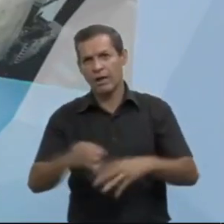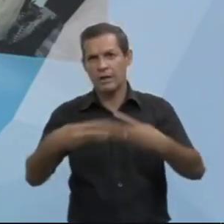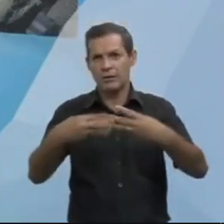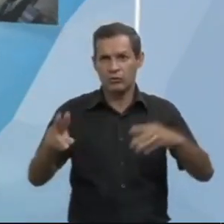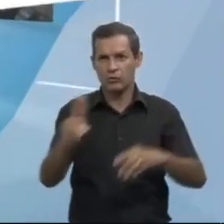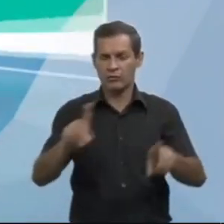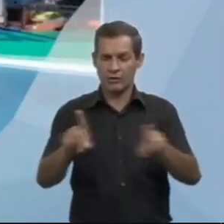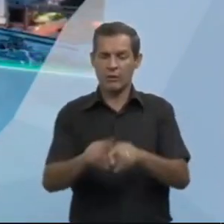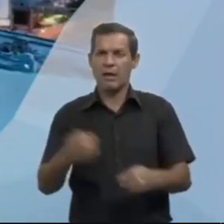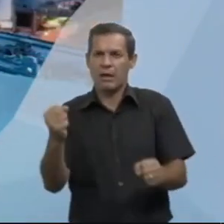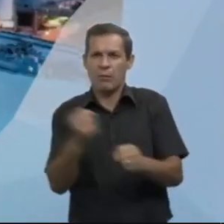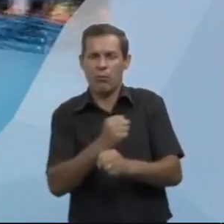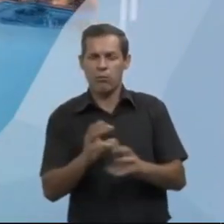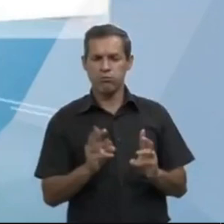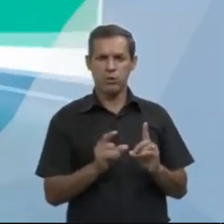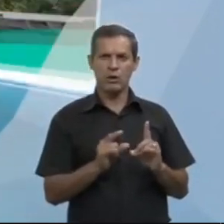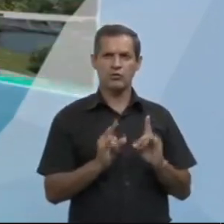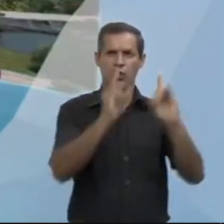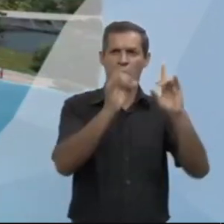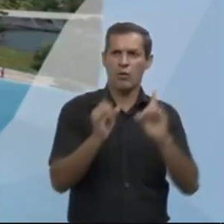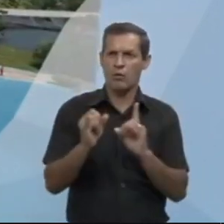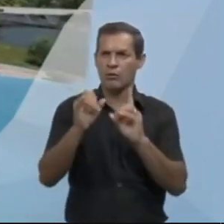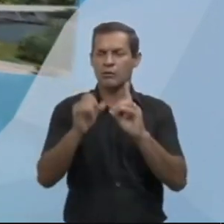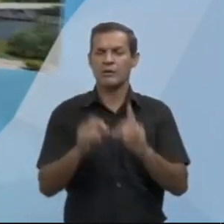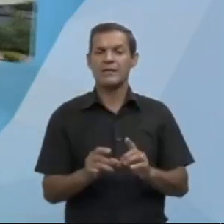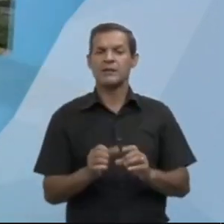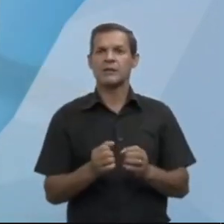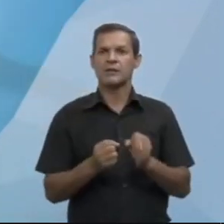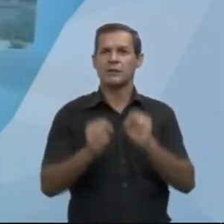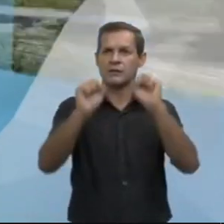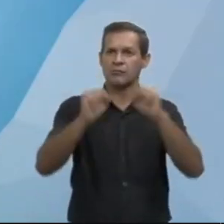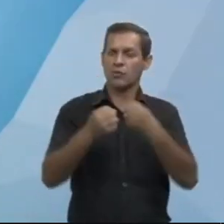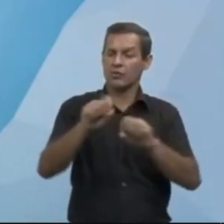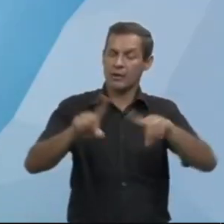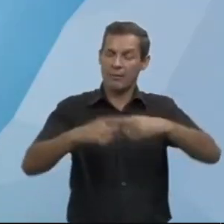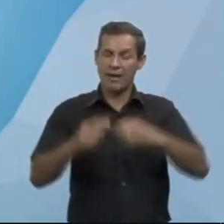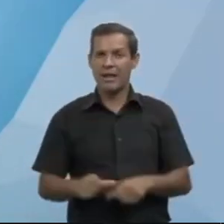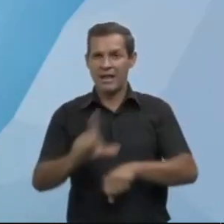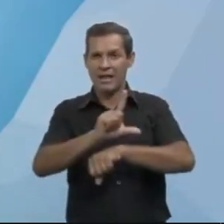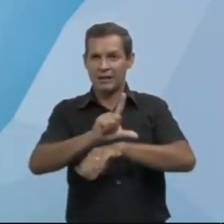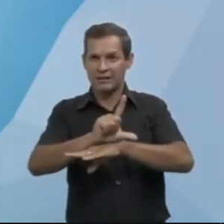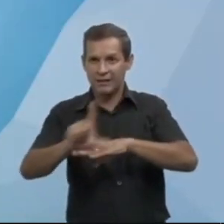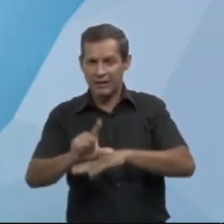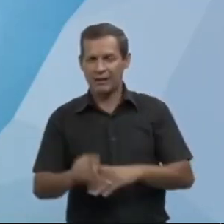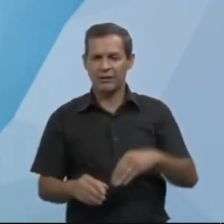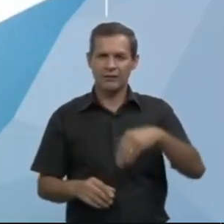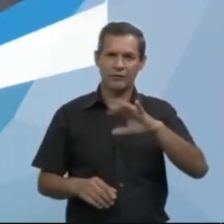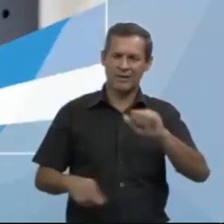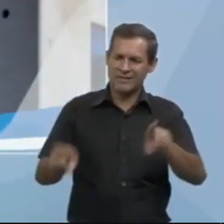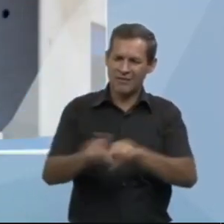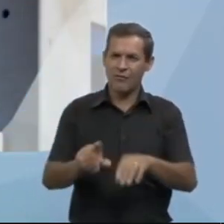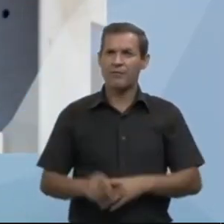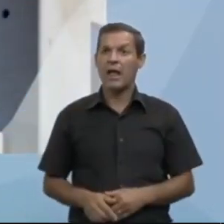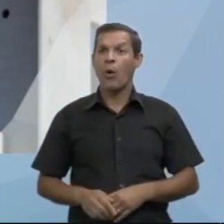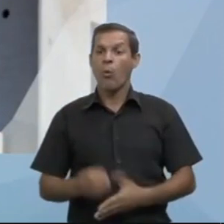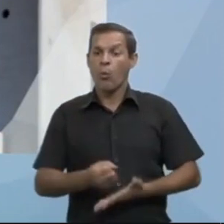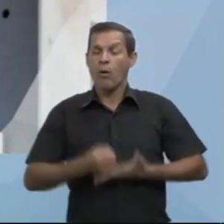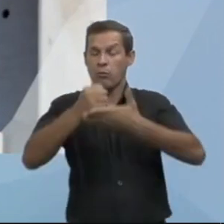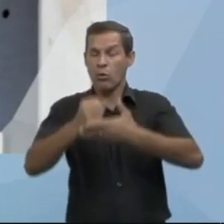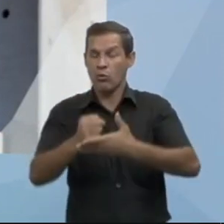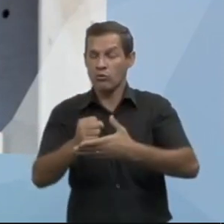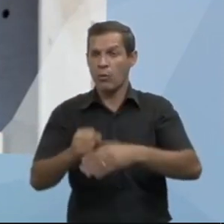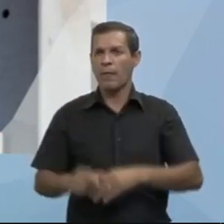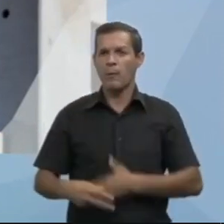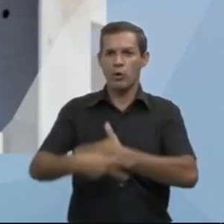muito utilizado em obras prediais, industriais e obras de arte. Nas lajes maciças, a sustentação é feita por vigas e pilares.